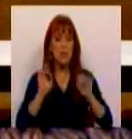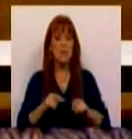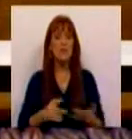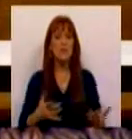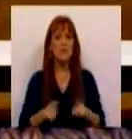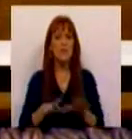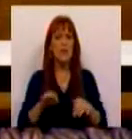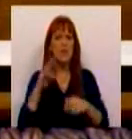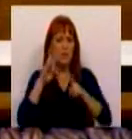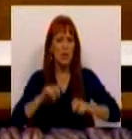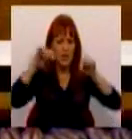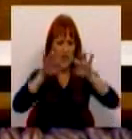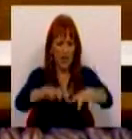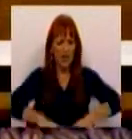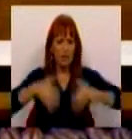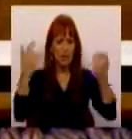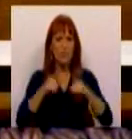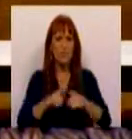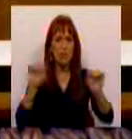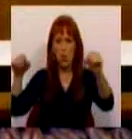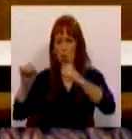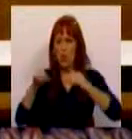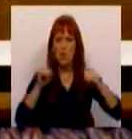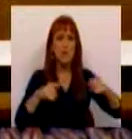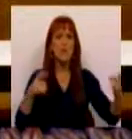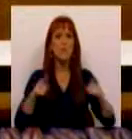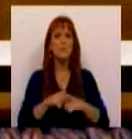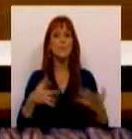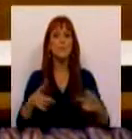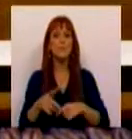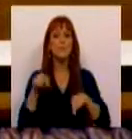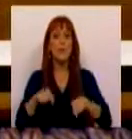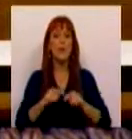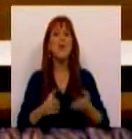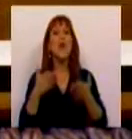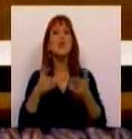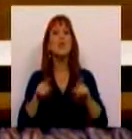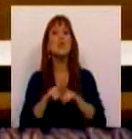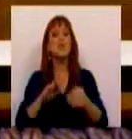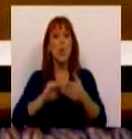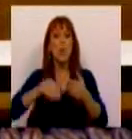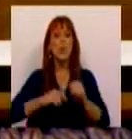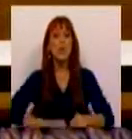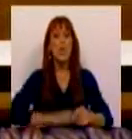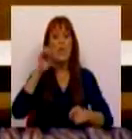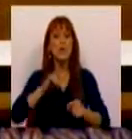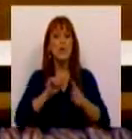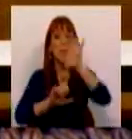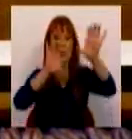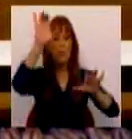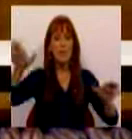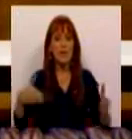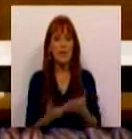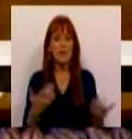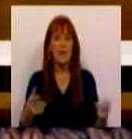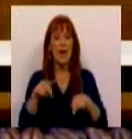terminar, que encontraremos aqui nesta Câmara os consensos à direita e à esquerda e contributos para o contrato de confiança na descentralização.